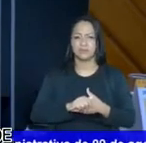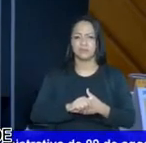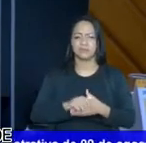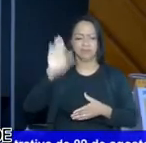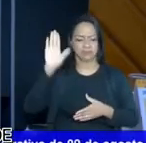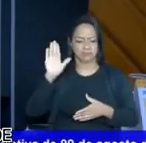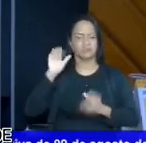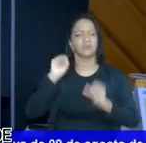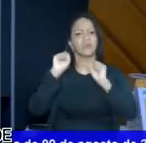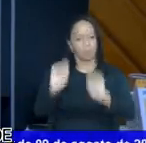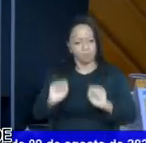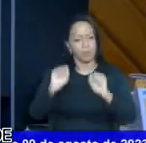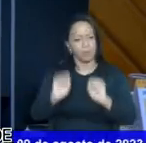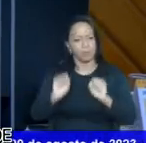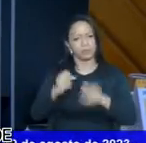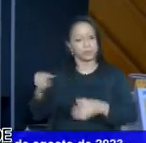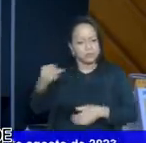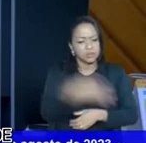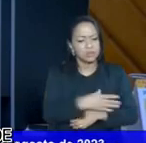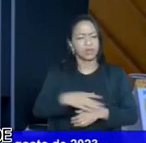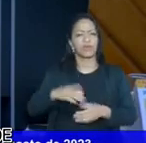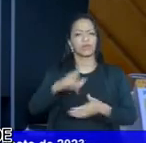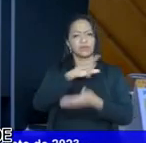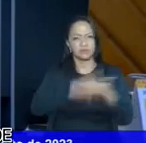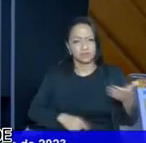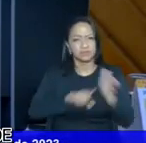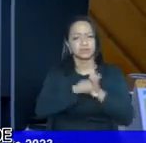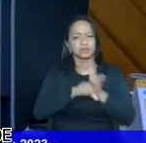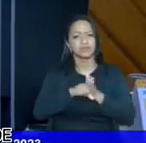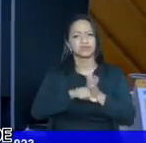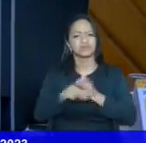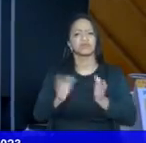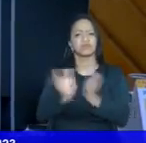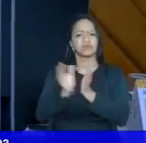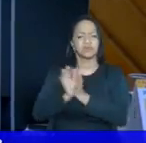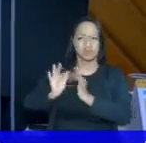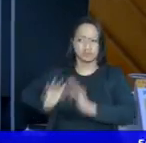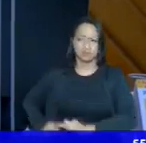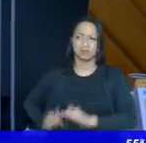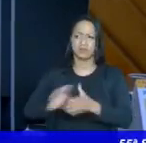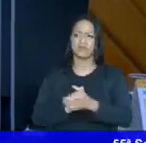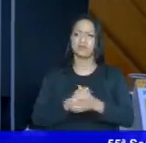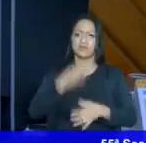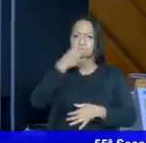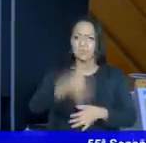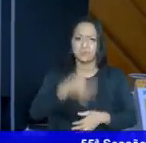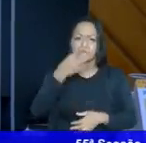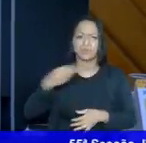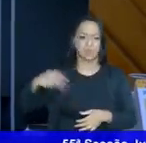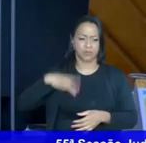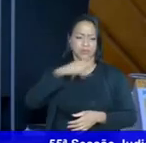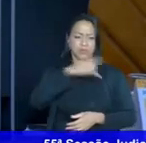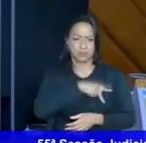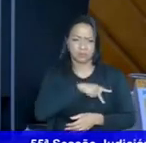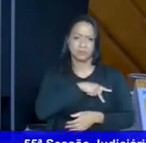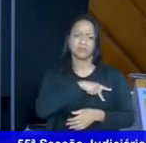Nessa manifestação, ele pode juntar novos documentos, vai para a análise conclusiva do NACEP, vai para parecer do Ministério Público,